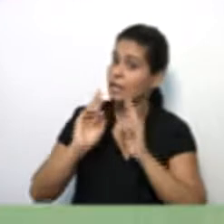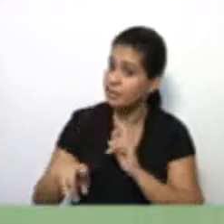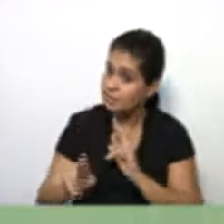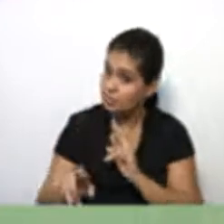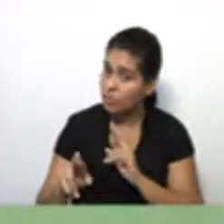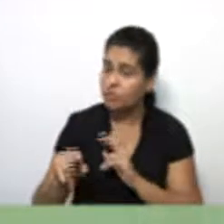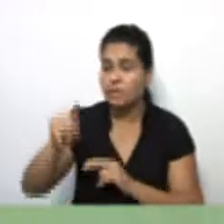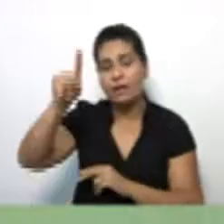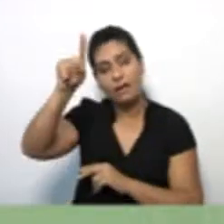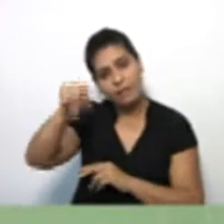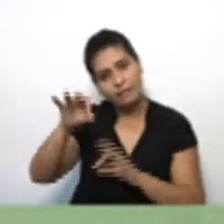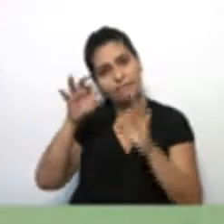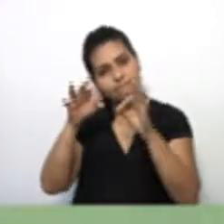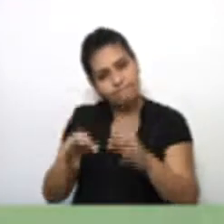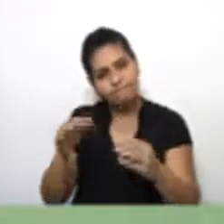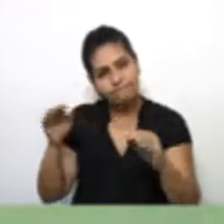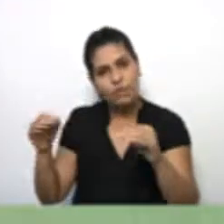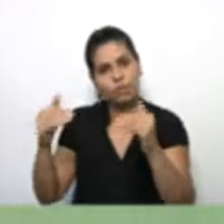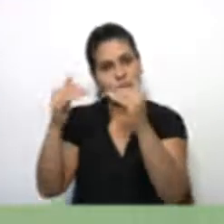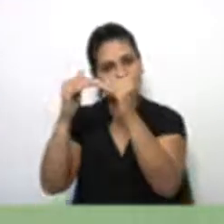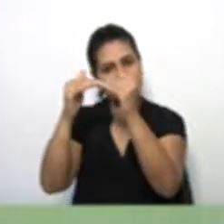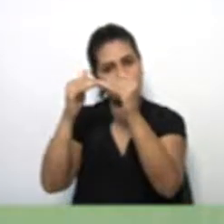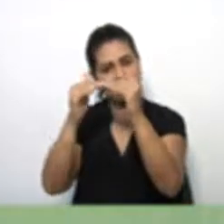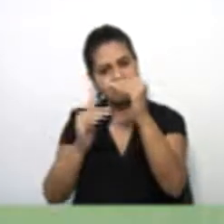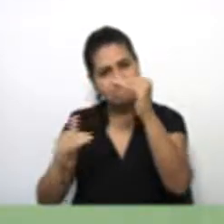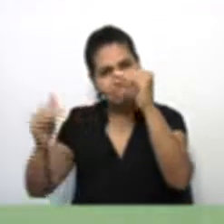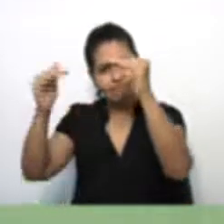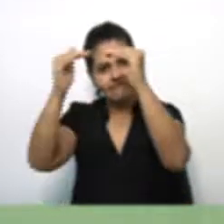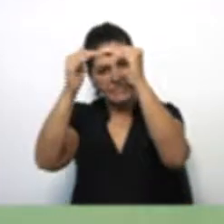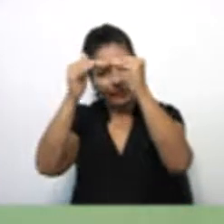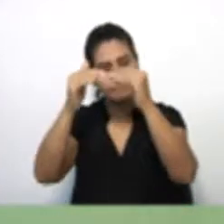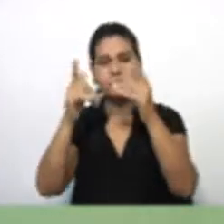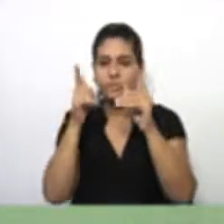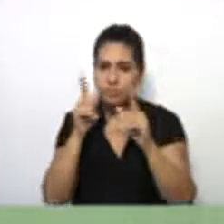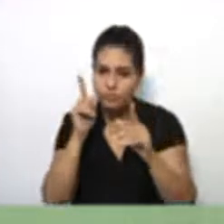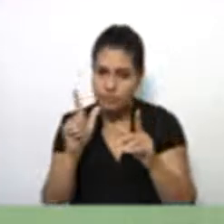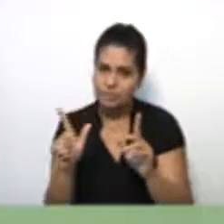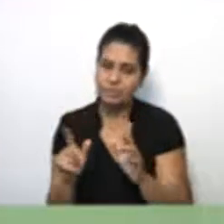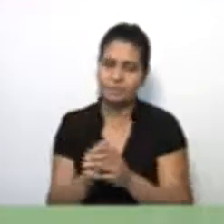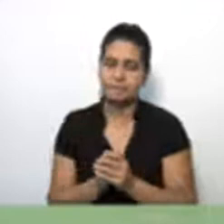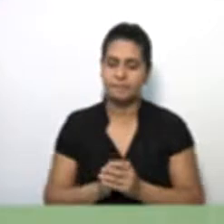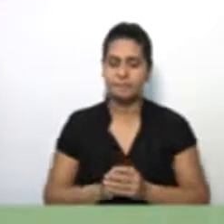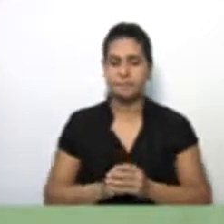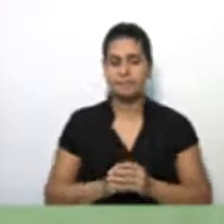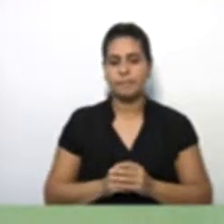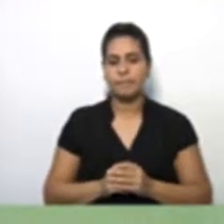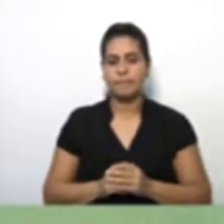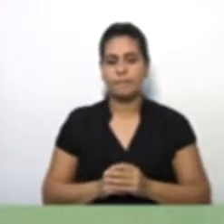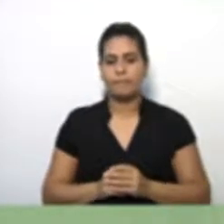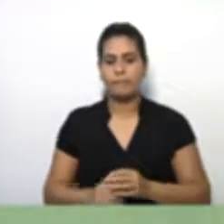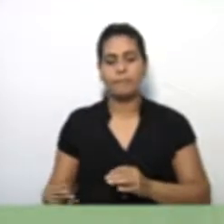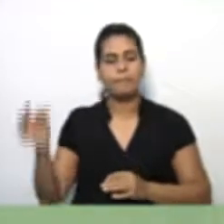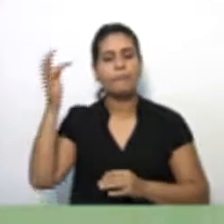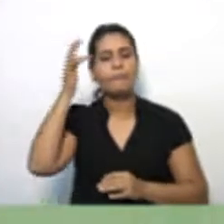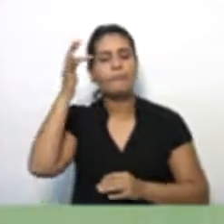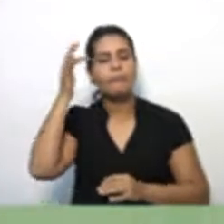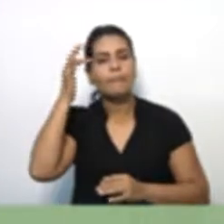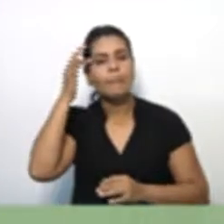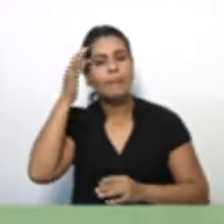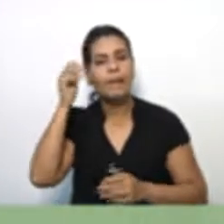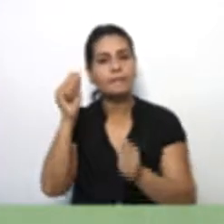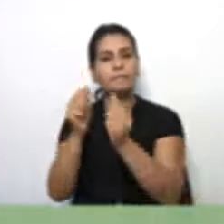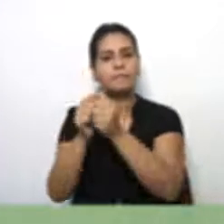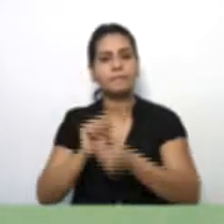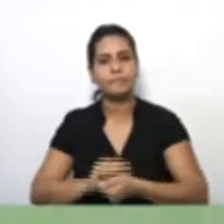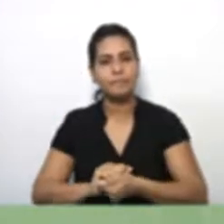que ele esperava está sendo alcançado por meio de matemática e estatística. Filosofia, então, da